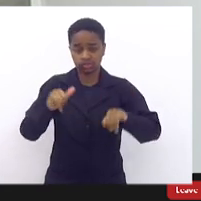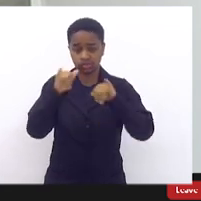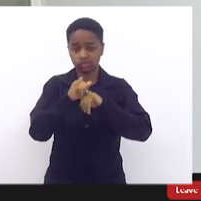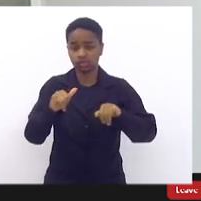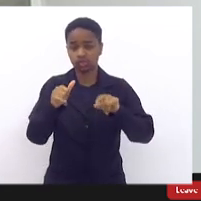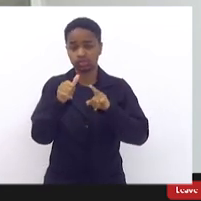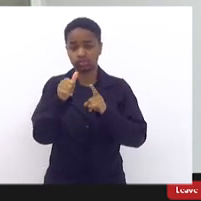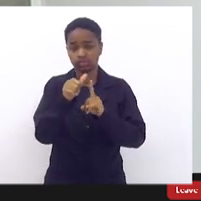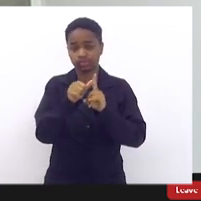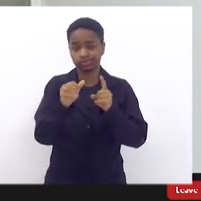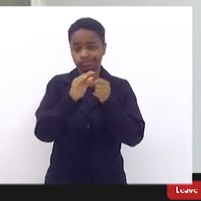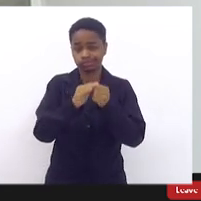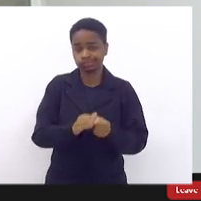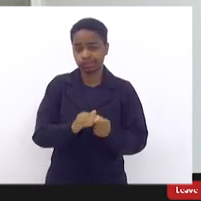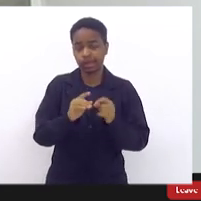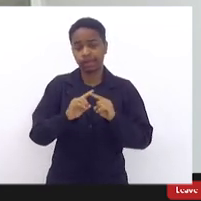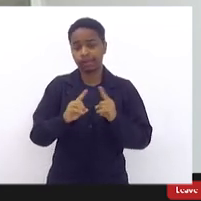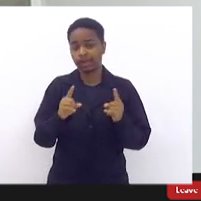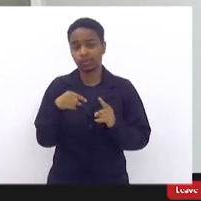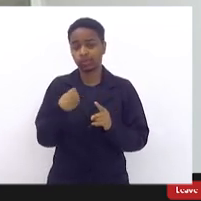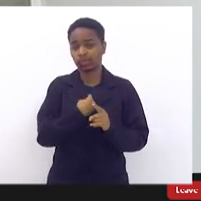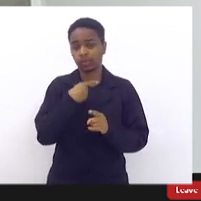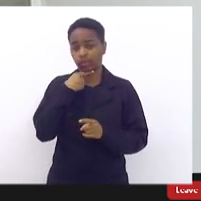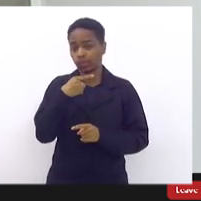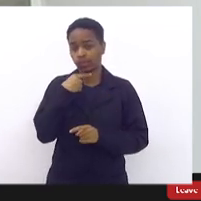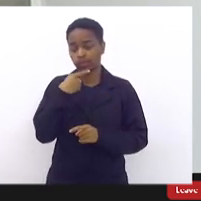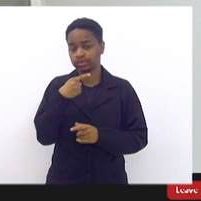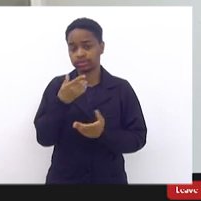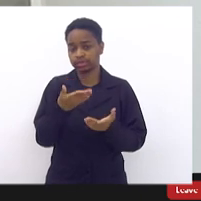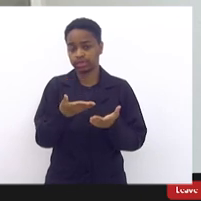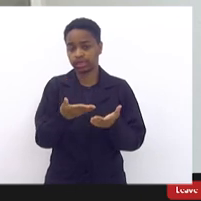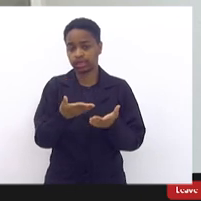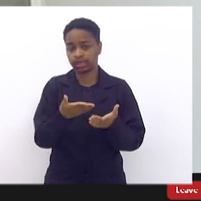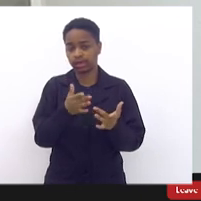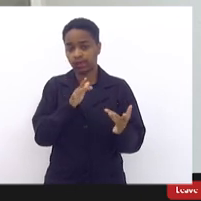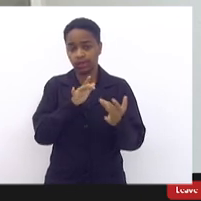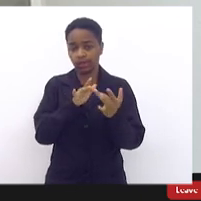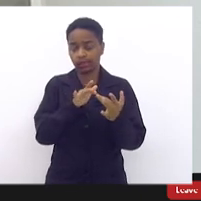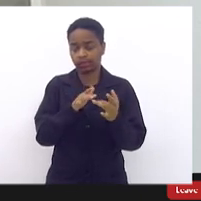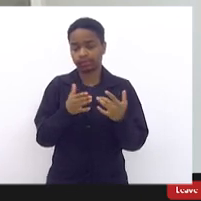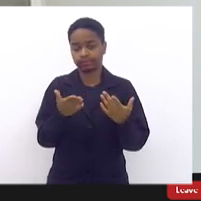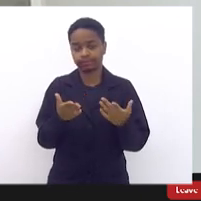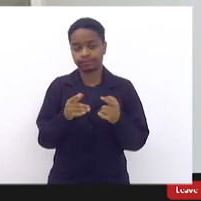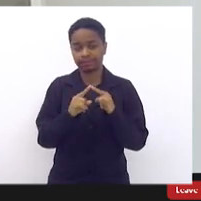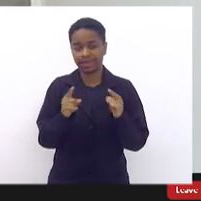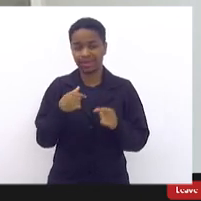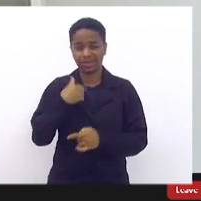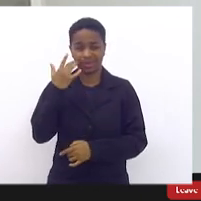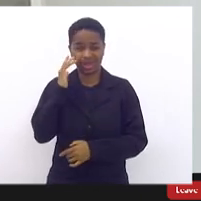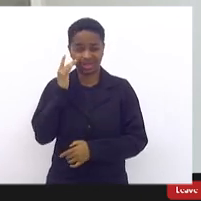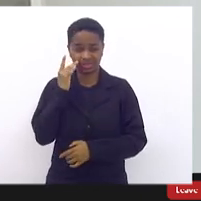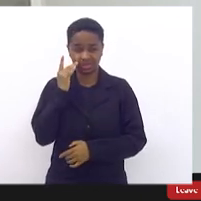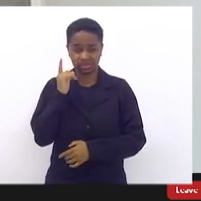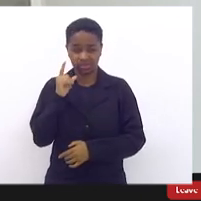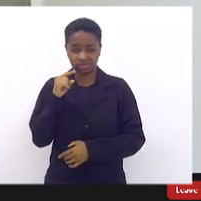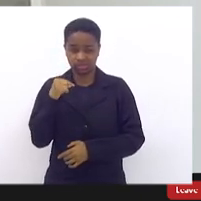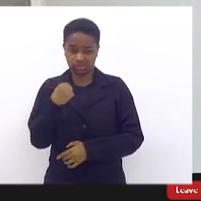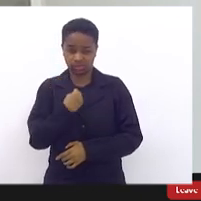que ficam sem essa cobertura. Mas eu não acho que essa deveria ser a nossa